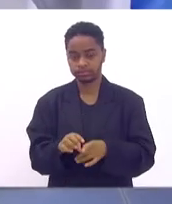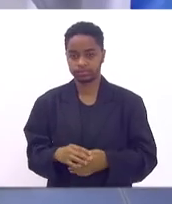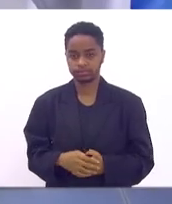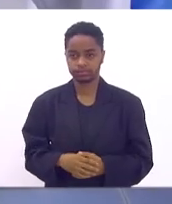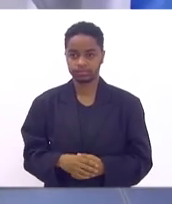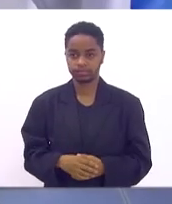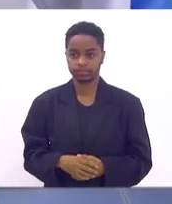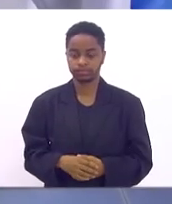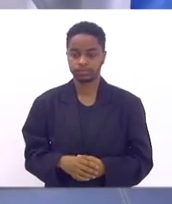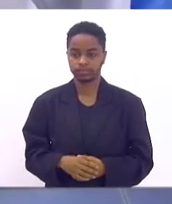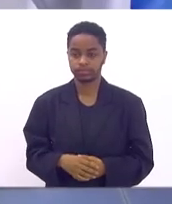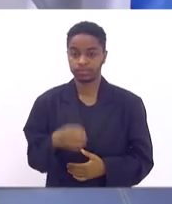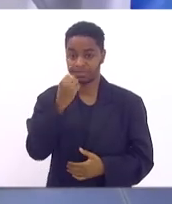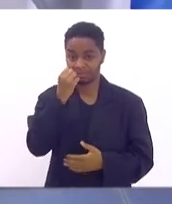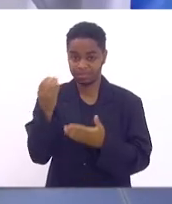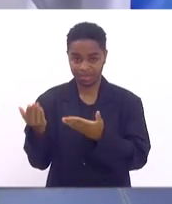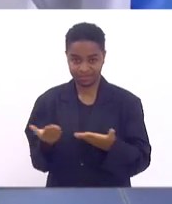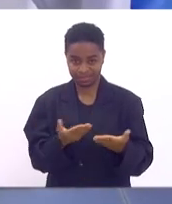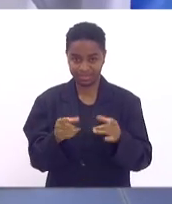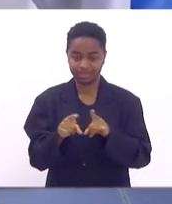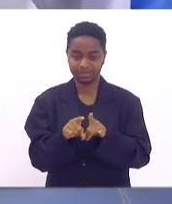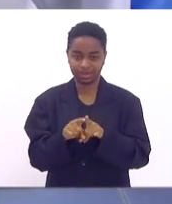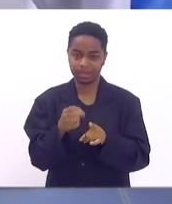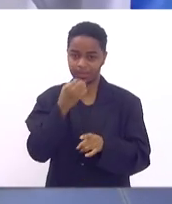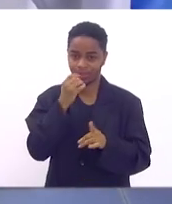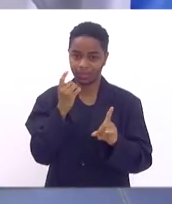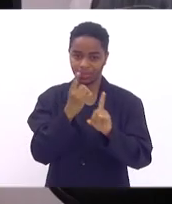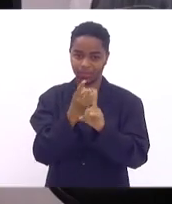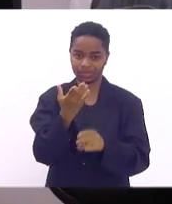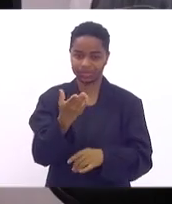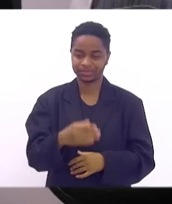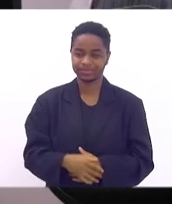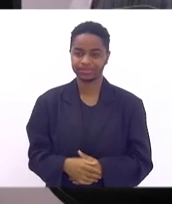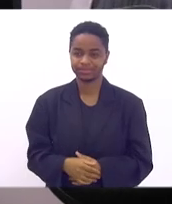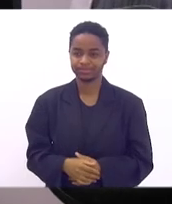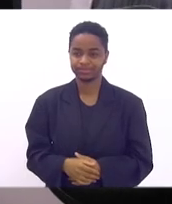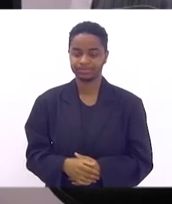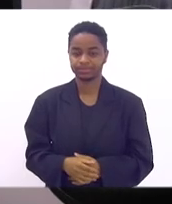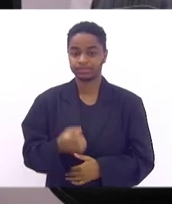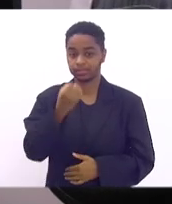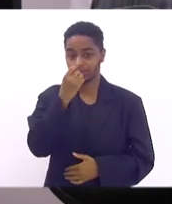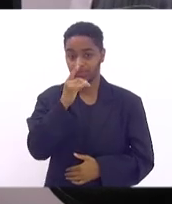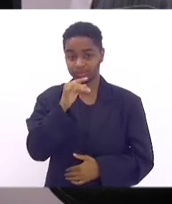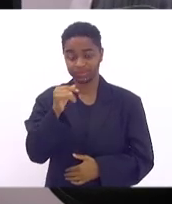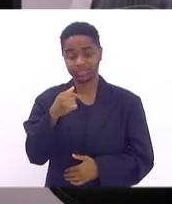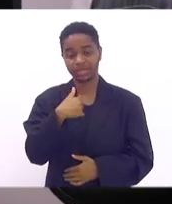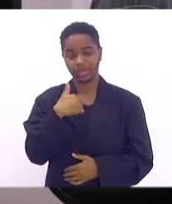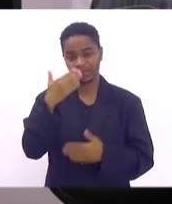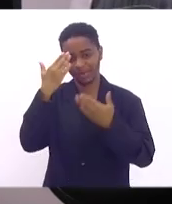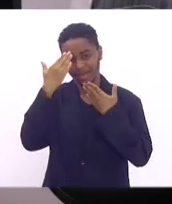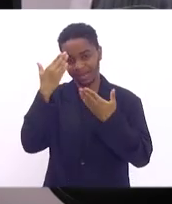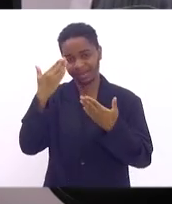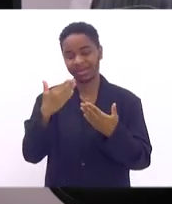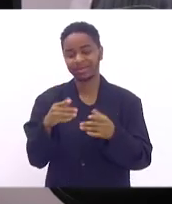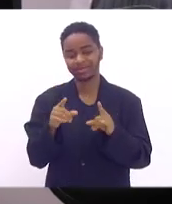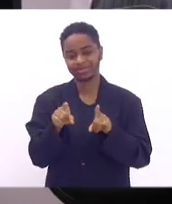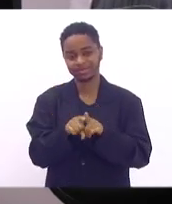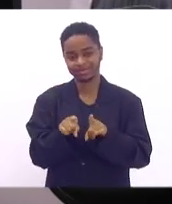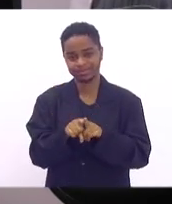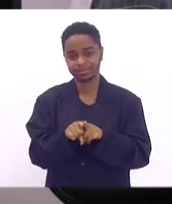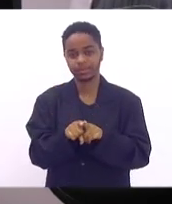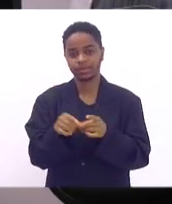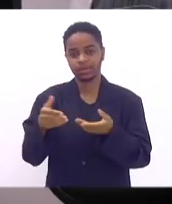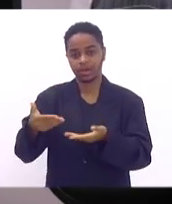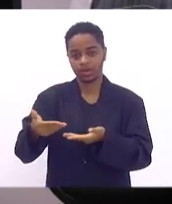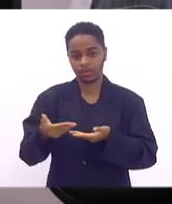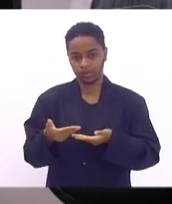Doutora Cristina, seja muito bem-vinda, bom vê-la aqui, viu? Bom dia, eu que agradeço, né, o